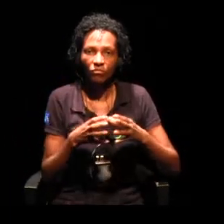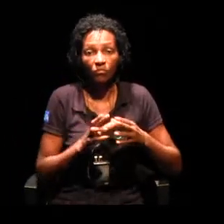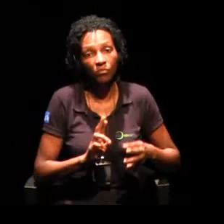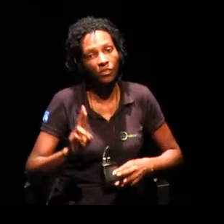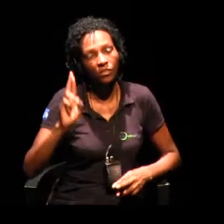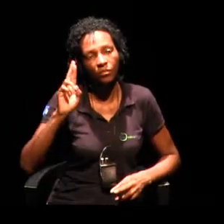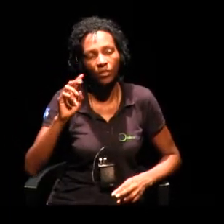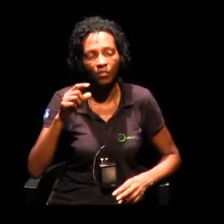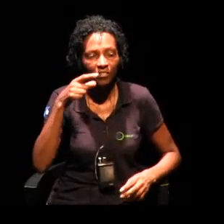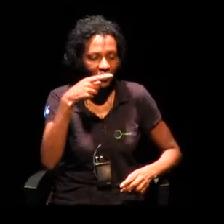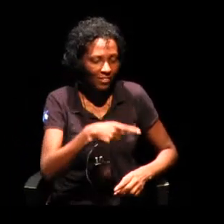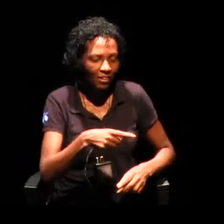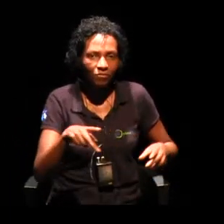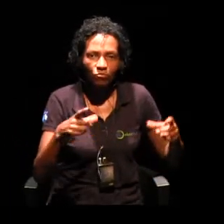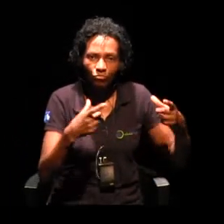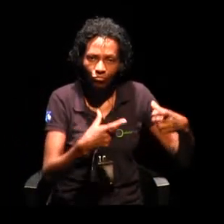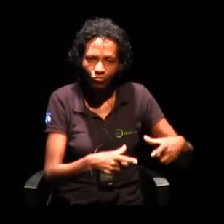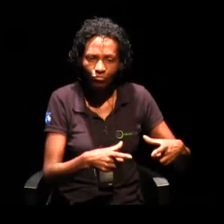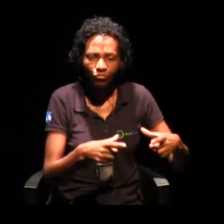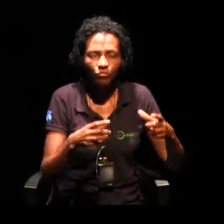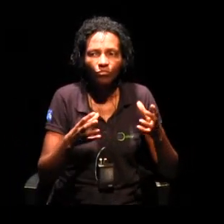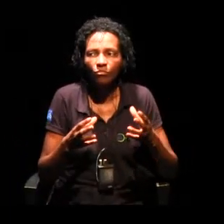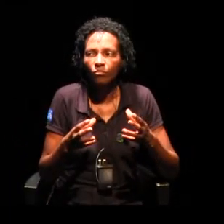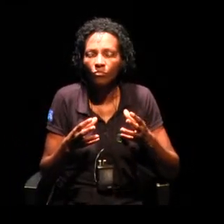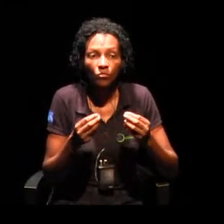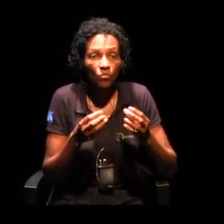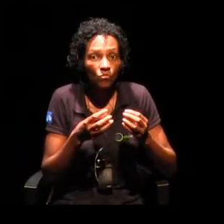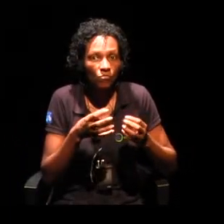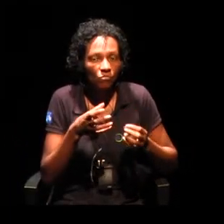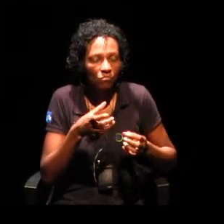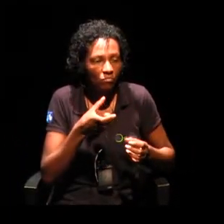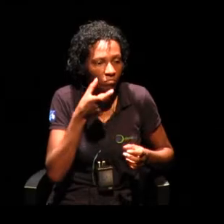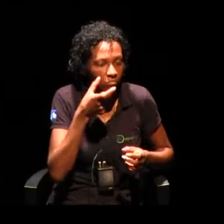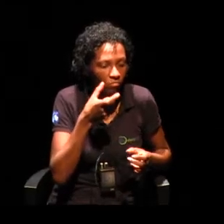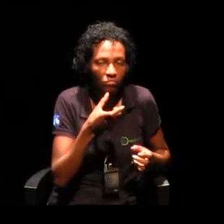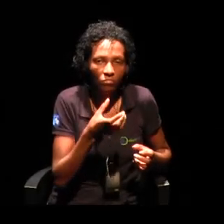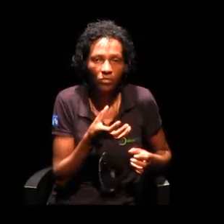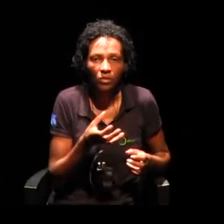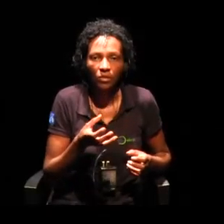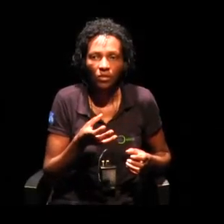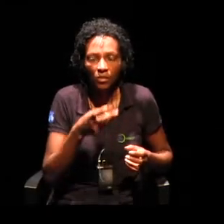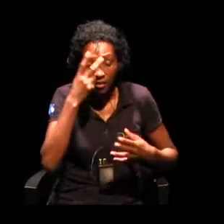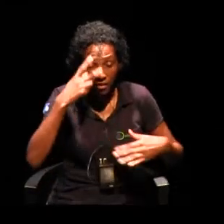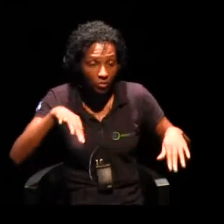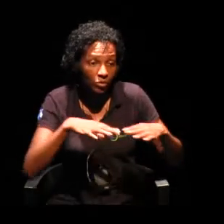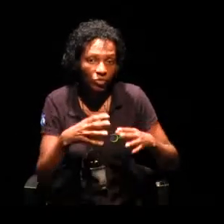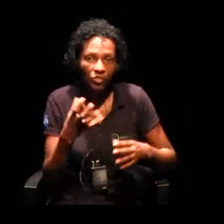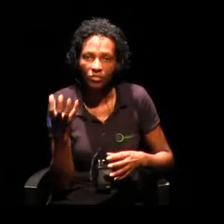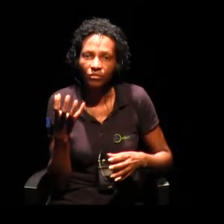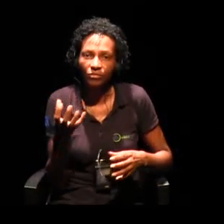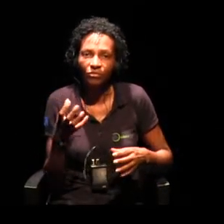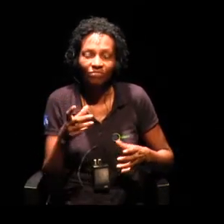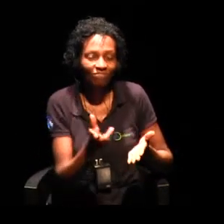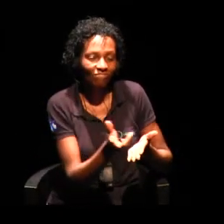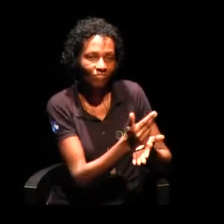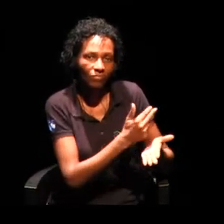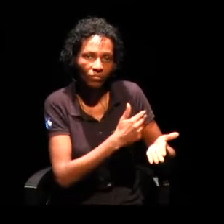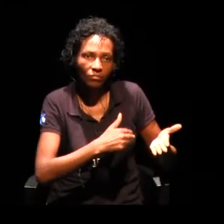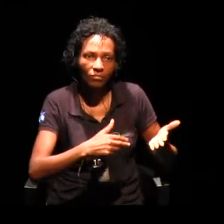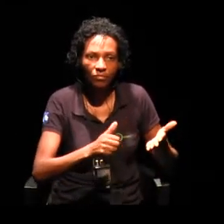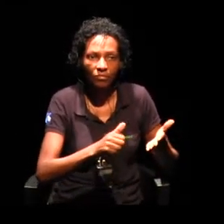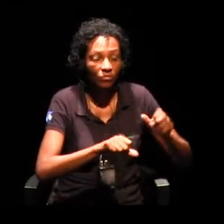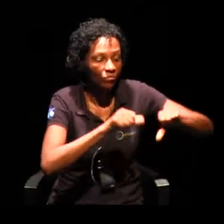controlados pelo exército e se tornou um lugar muito cobiçado para aquelas pessoas